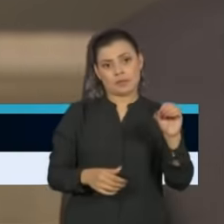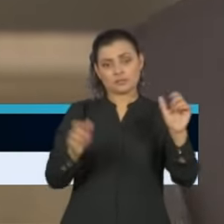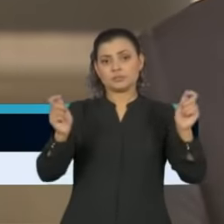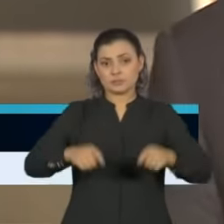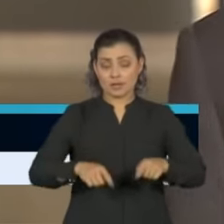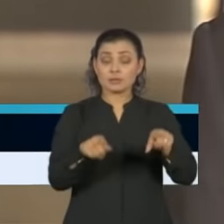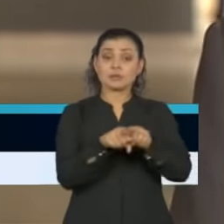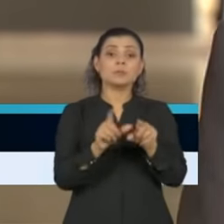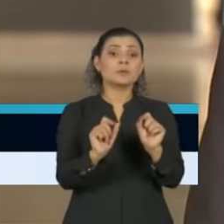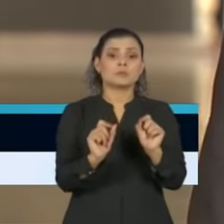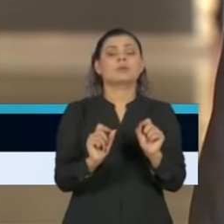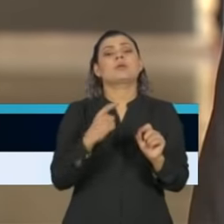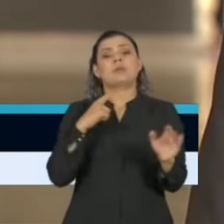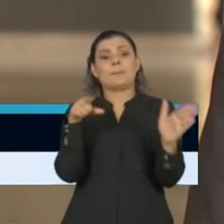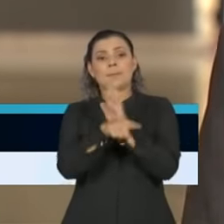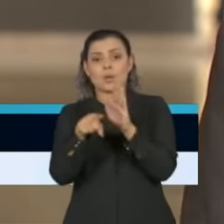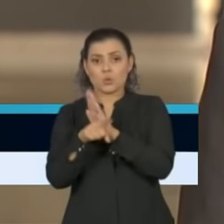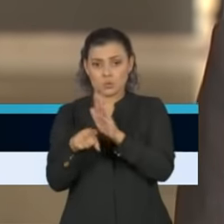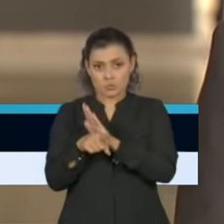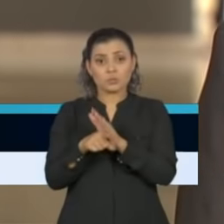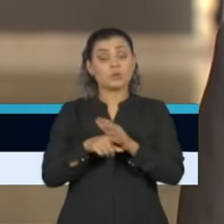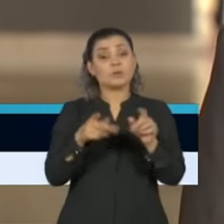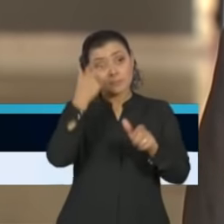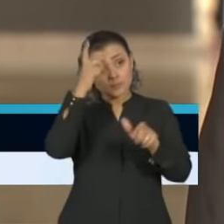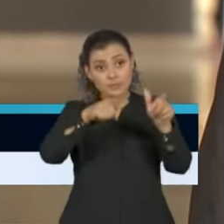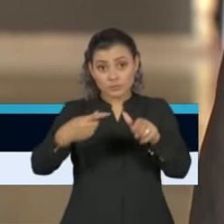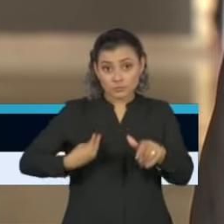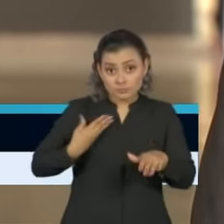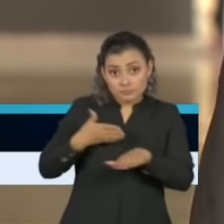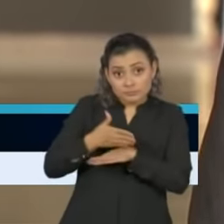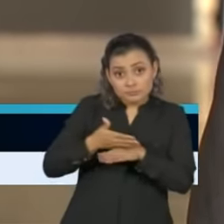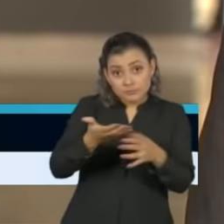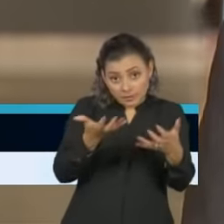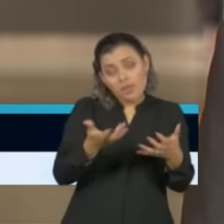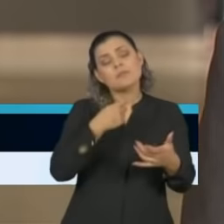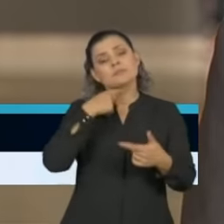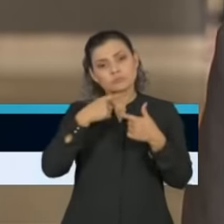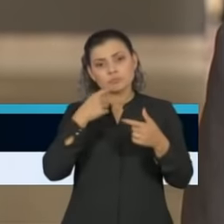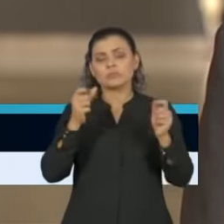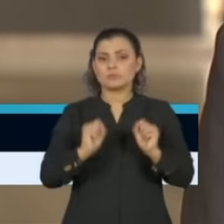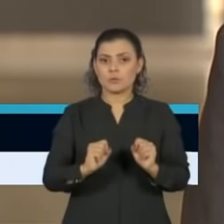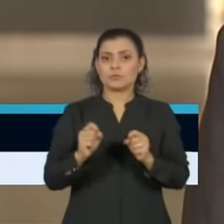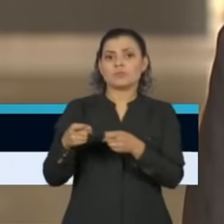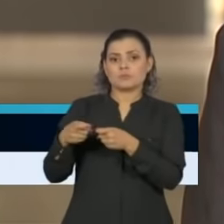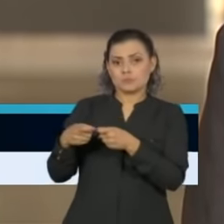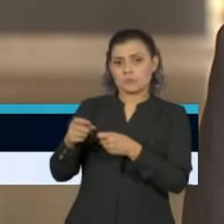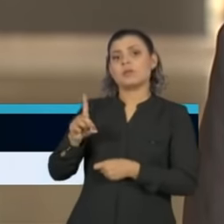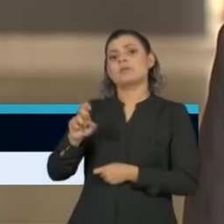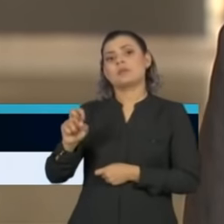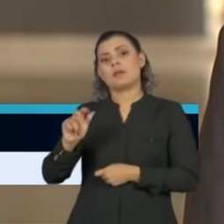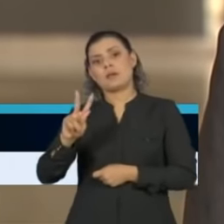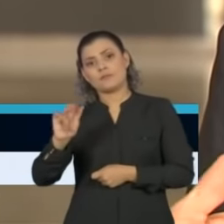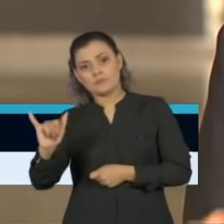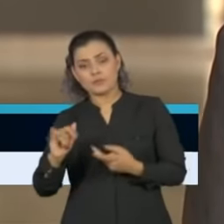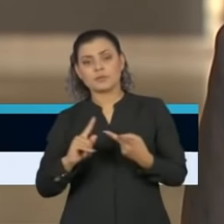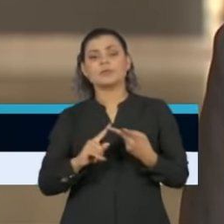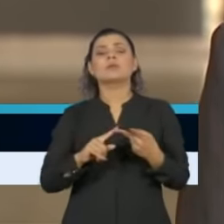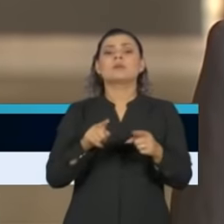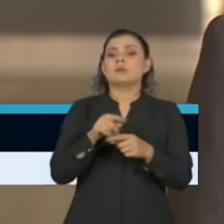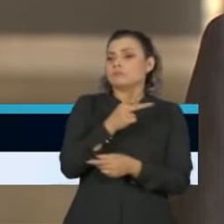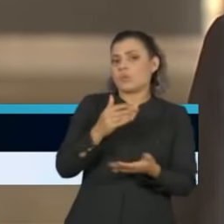liberdade de dirigir algumas das perguntas àqueles que aqui estão presentes. Sejam o doutor Guerra ao meu lado, o doutor Davi Wippe, sejam os